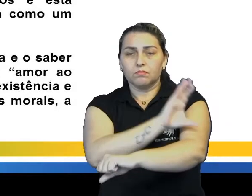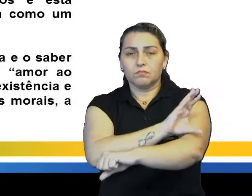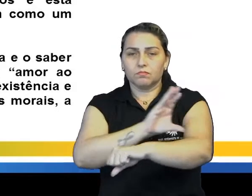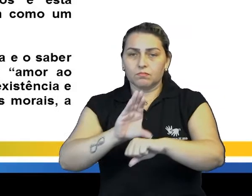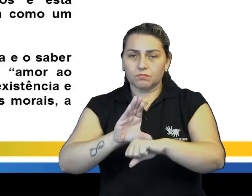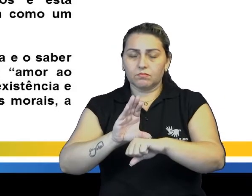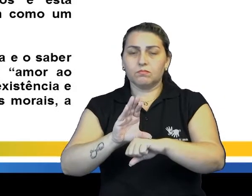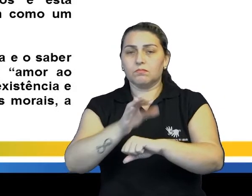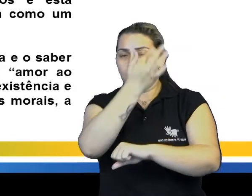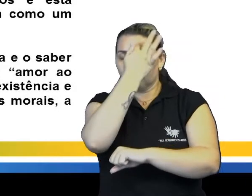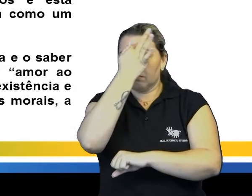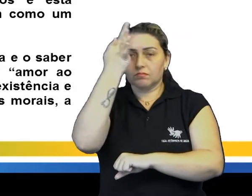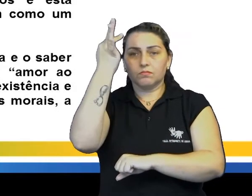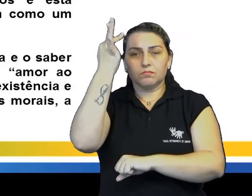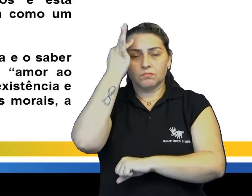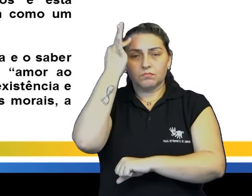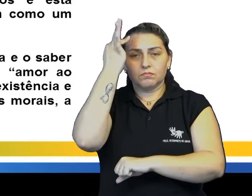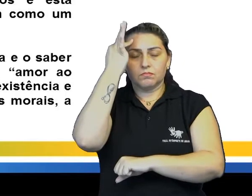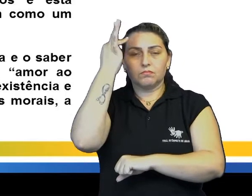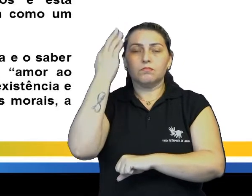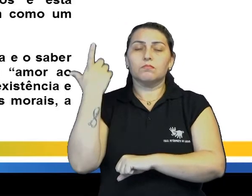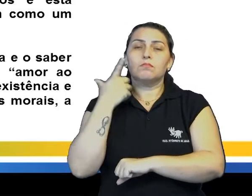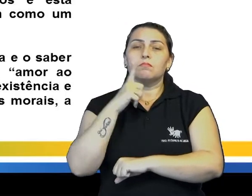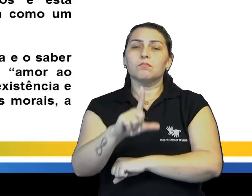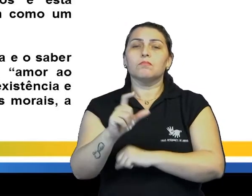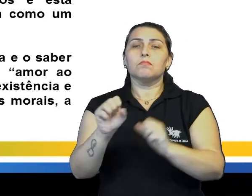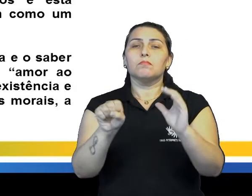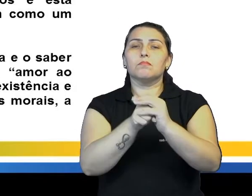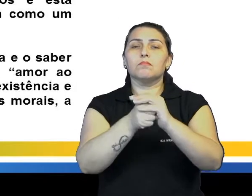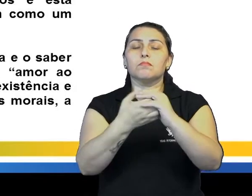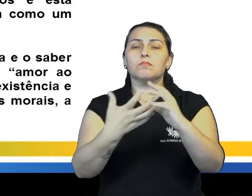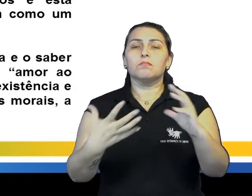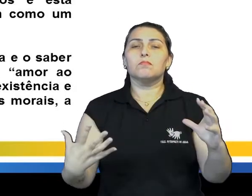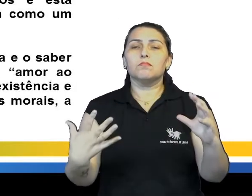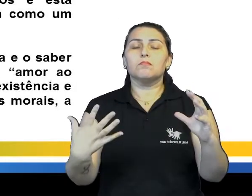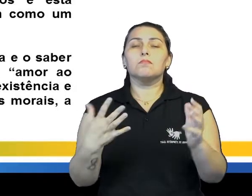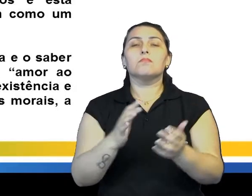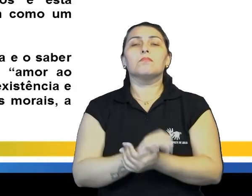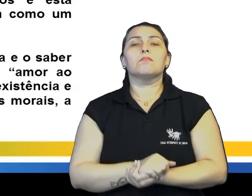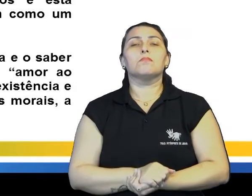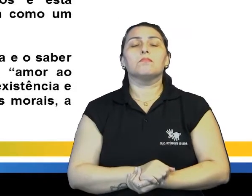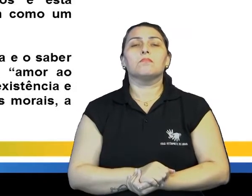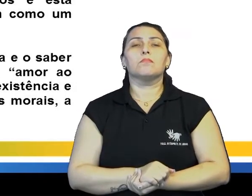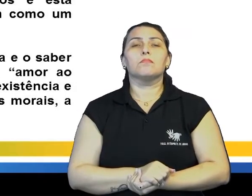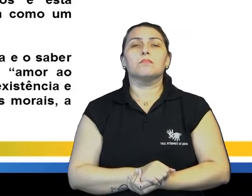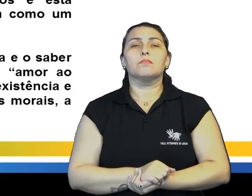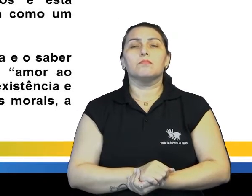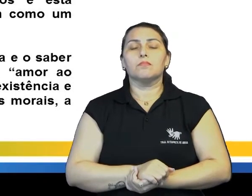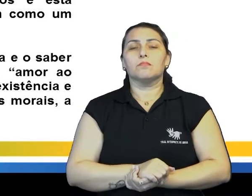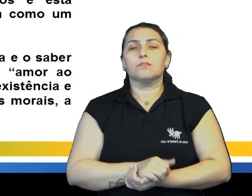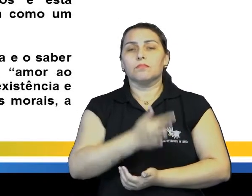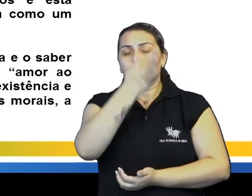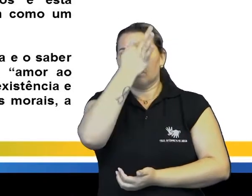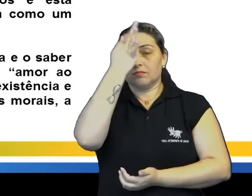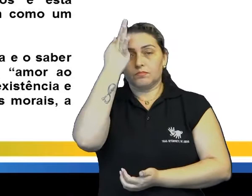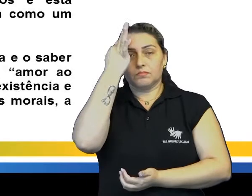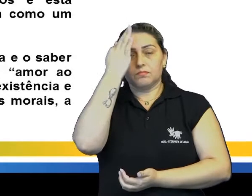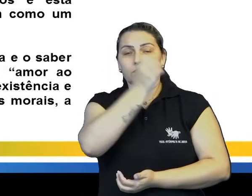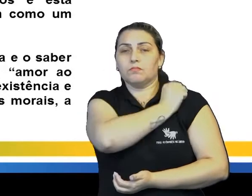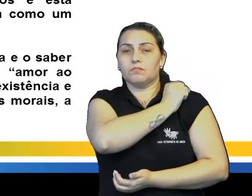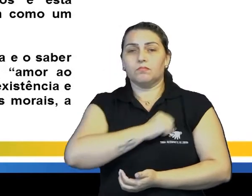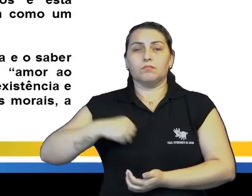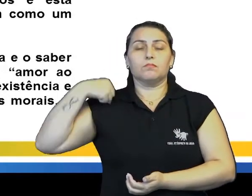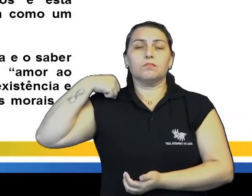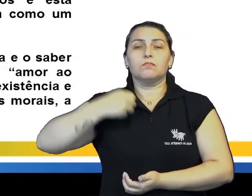cultural. A filosofia vai adquirir uma característica bastante peculiar. Filósofos como